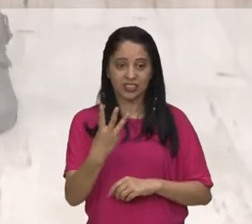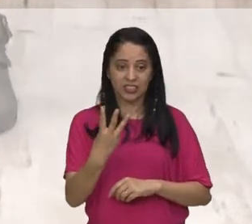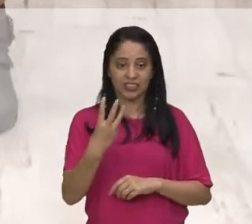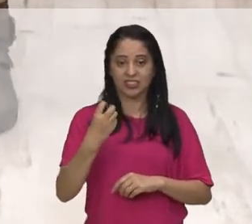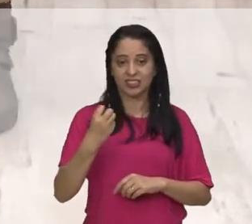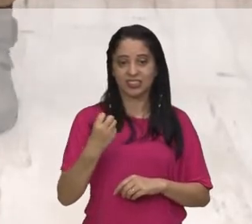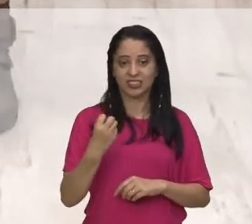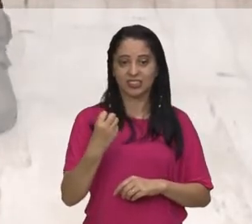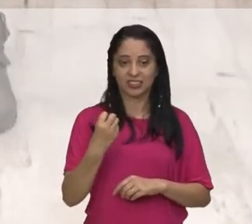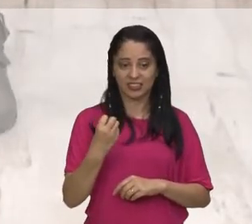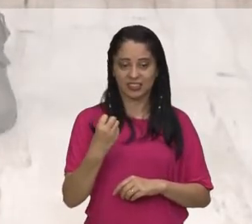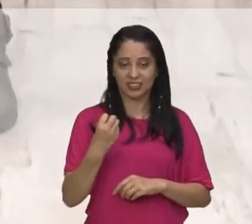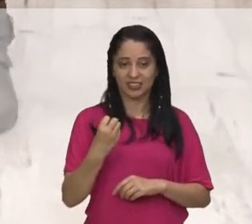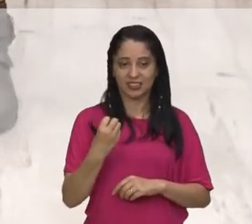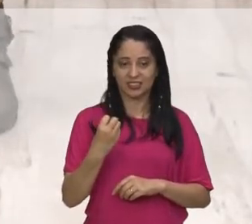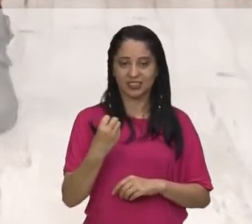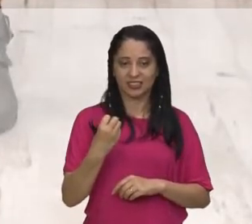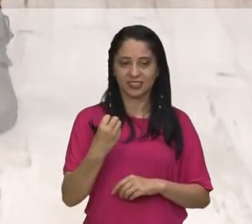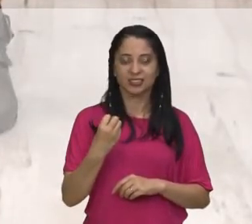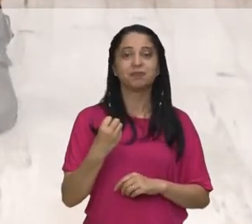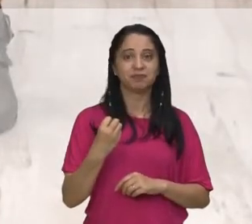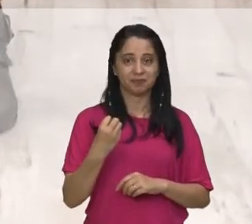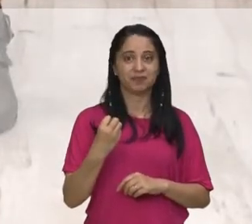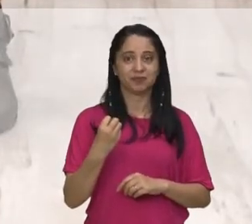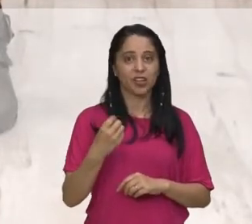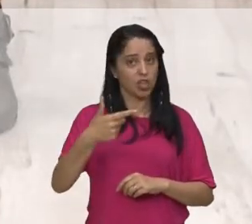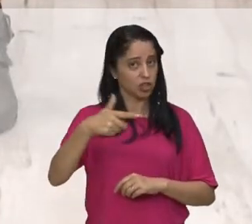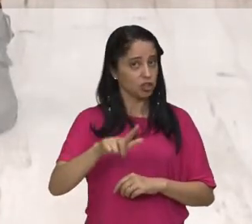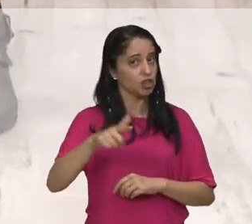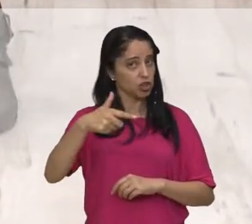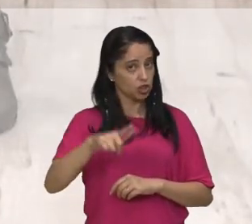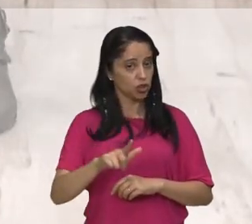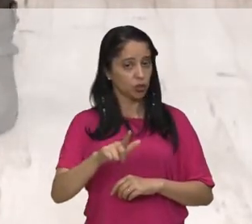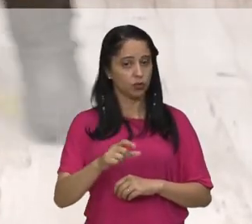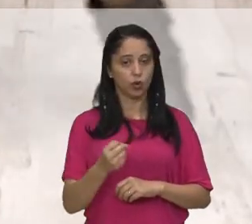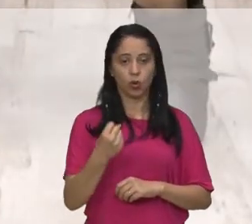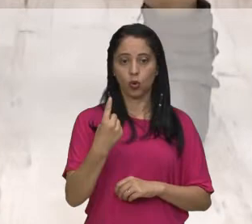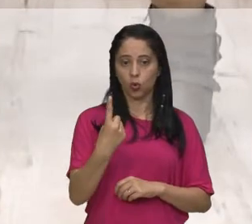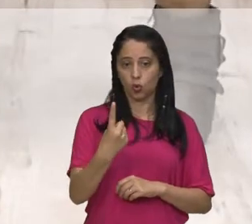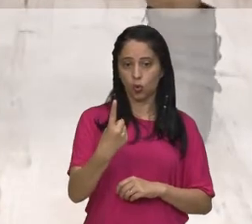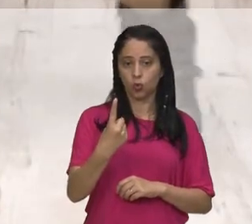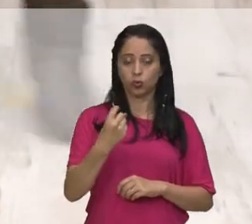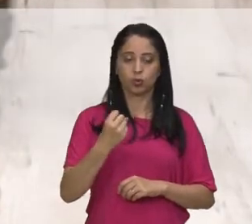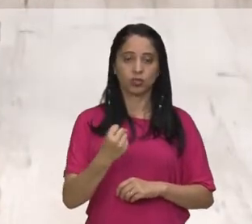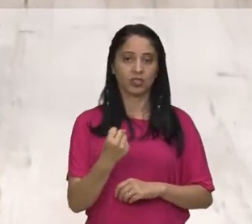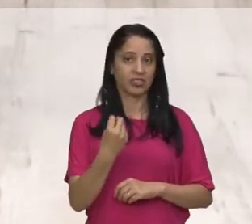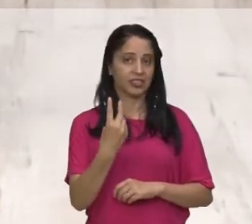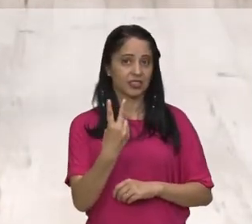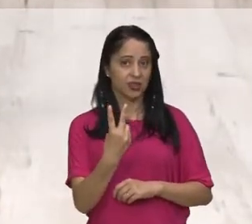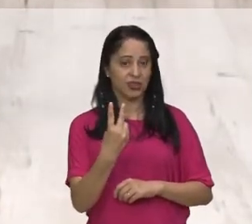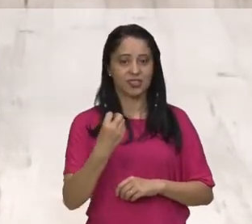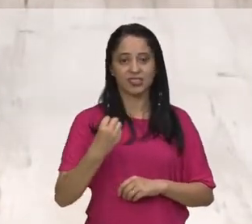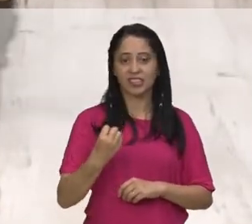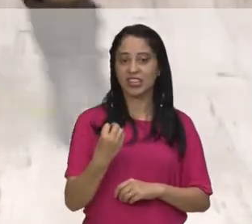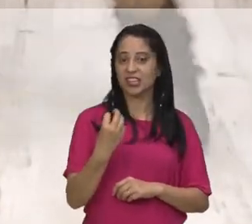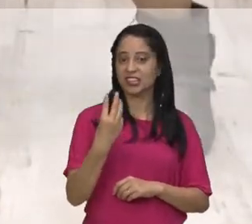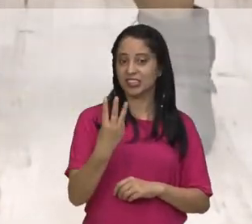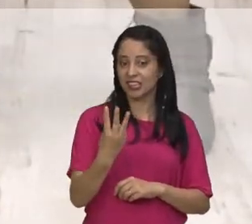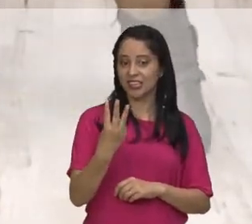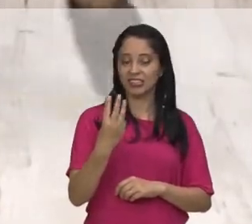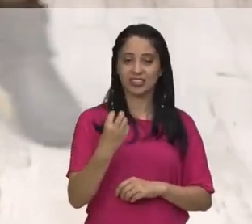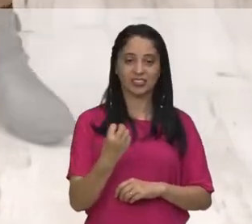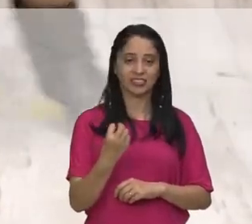segurar. Três e quatro com o quadril. Repito o movimento para o outro lado. E cinco, e seis,